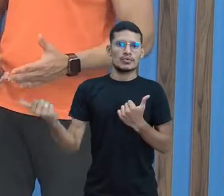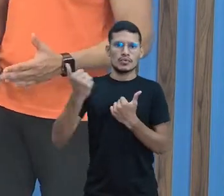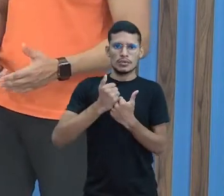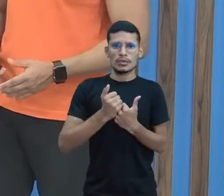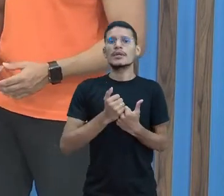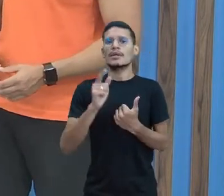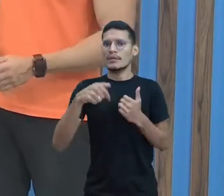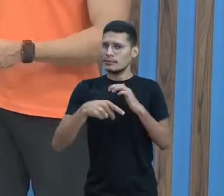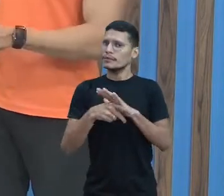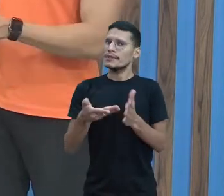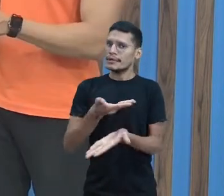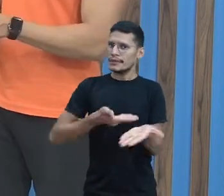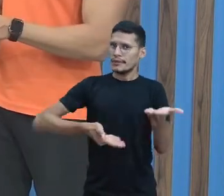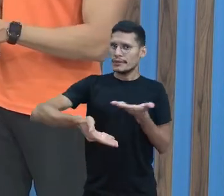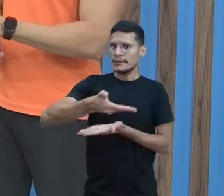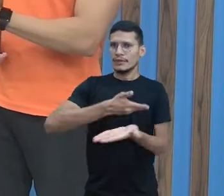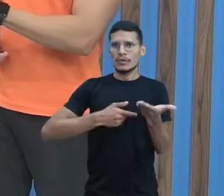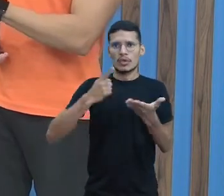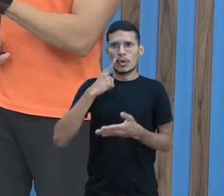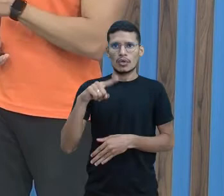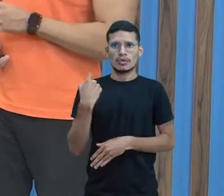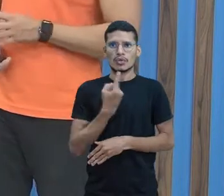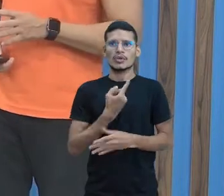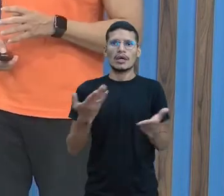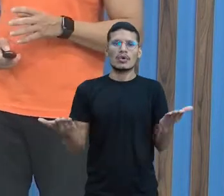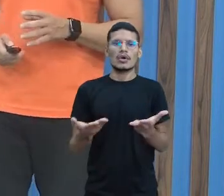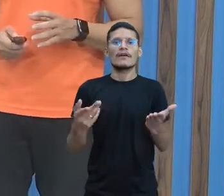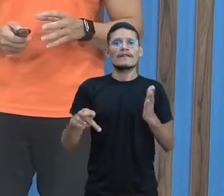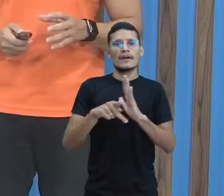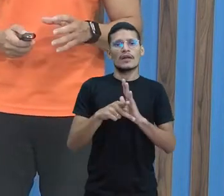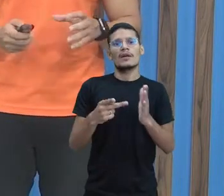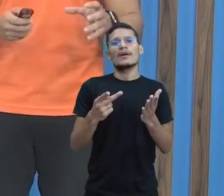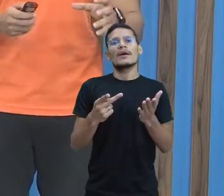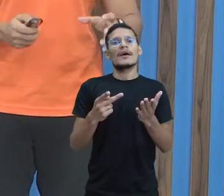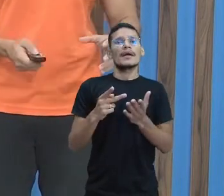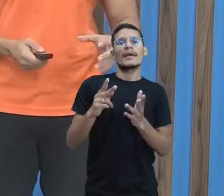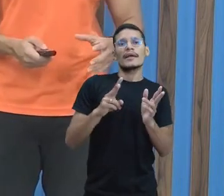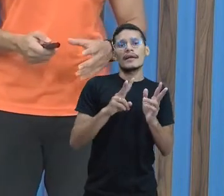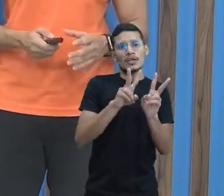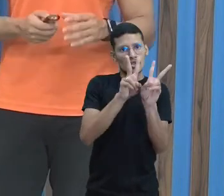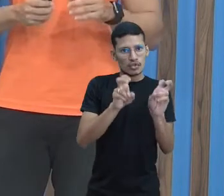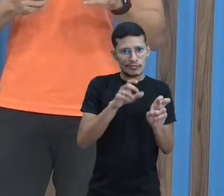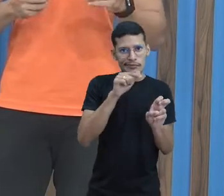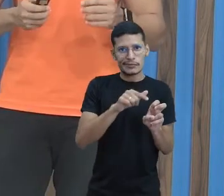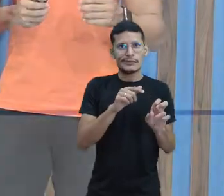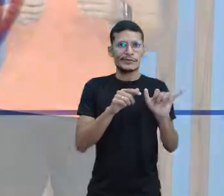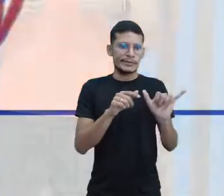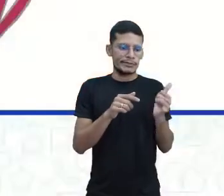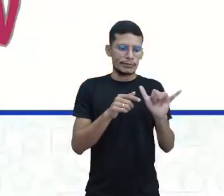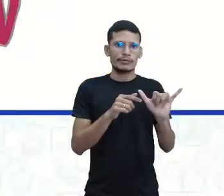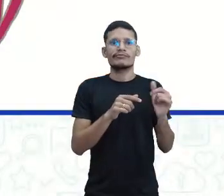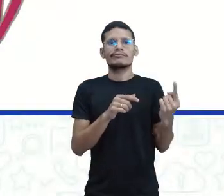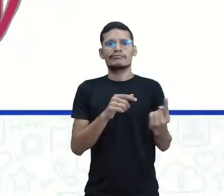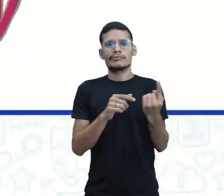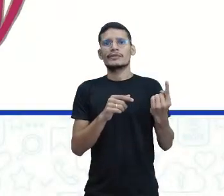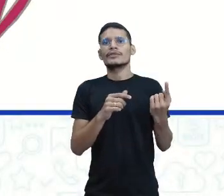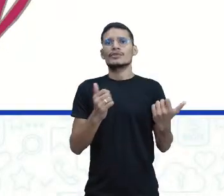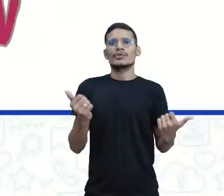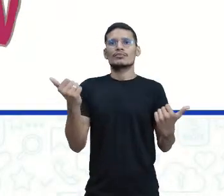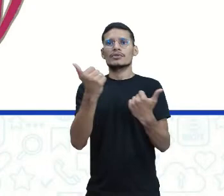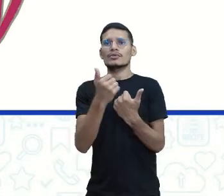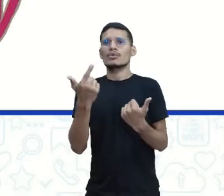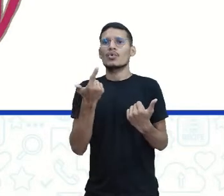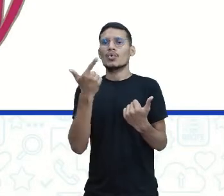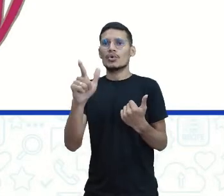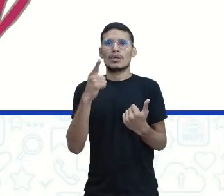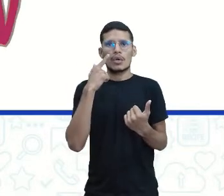bastante intuitivo, né? A gente vai pegar essa equação que a gente isolou aí, o valor de y, e vamos substituir na outra. Pode